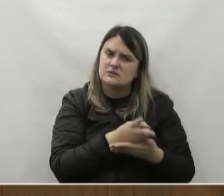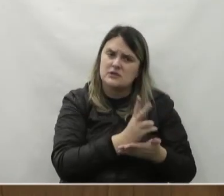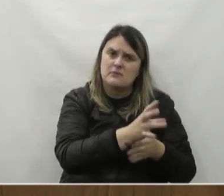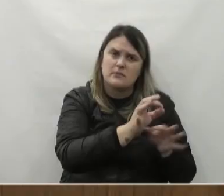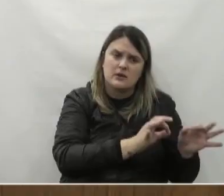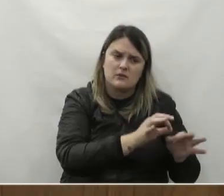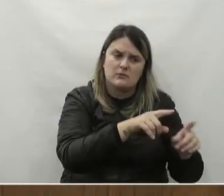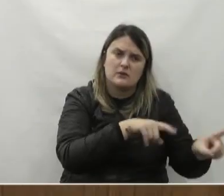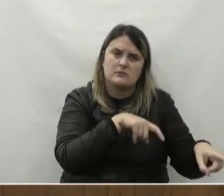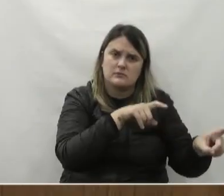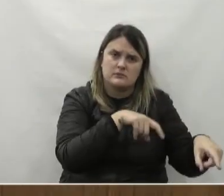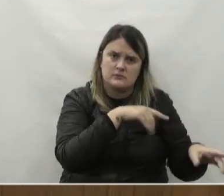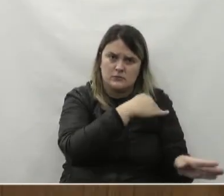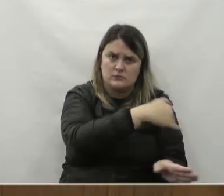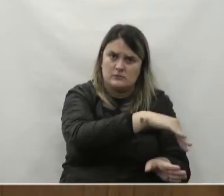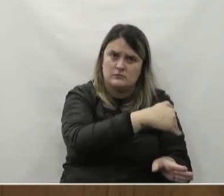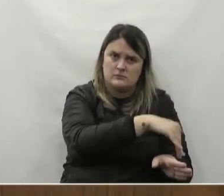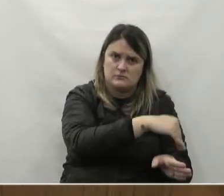estradas rurais,